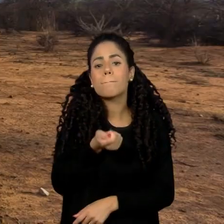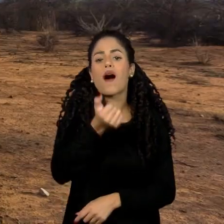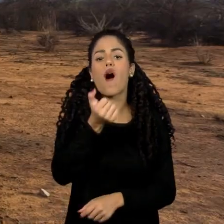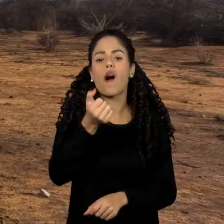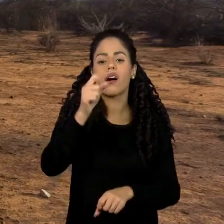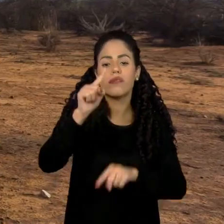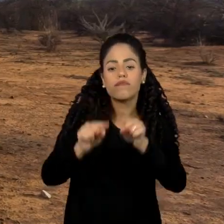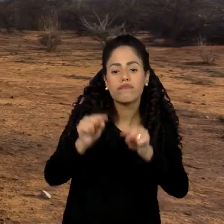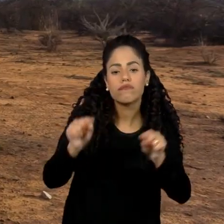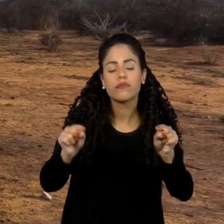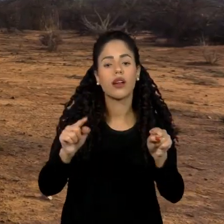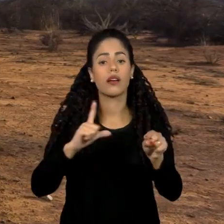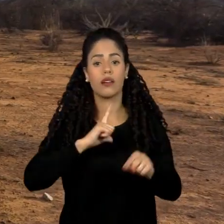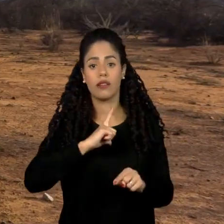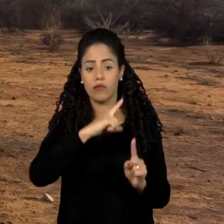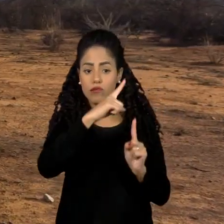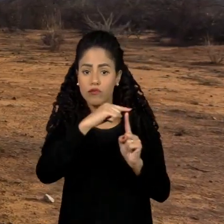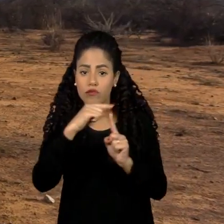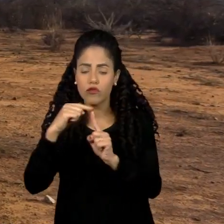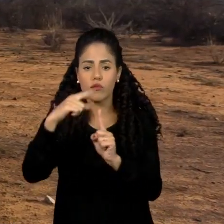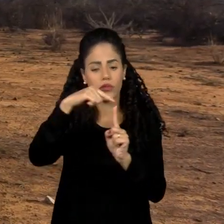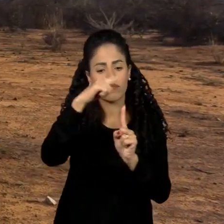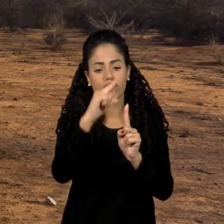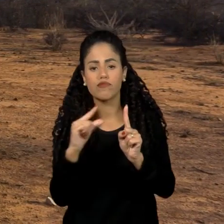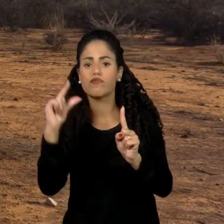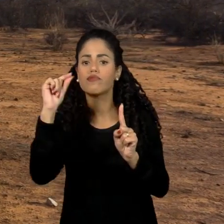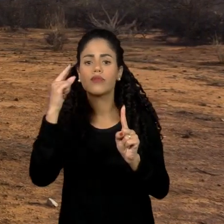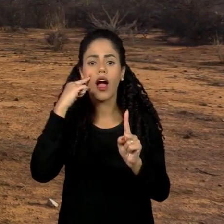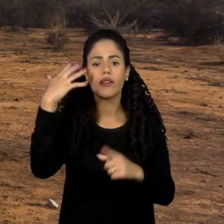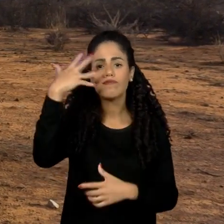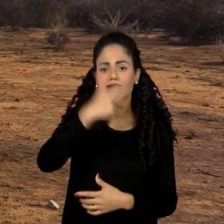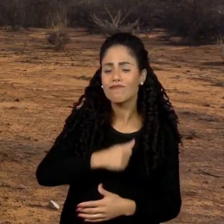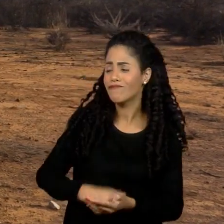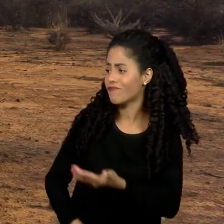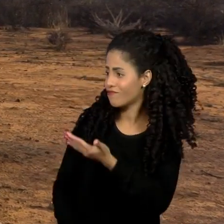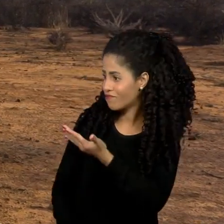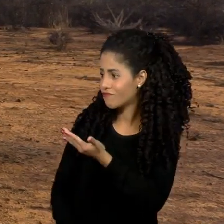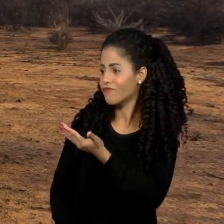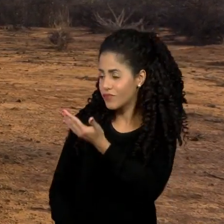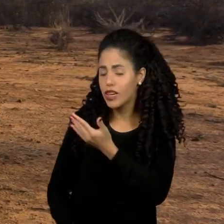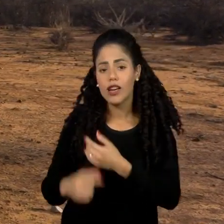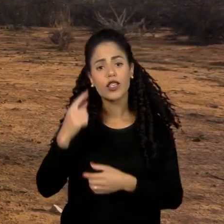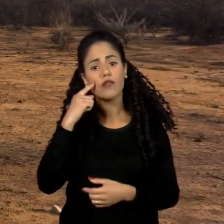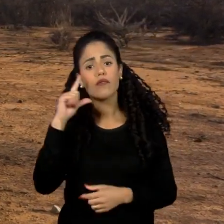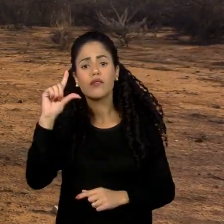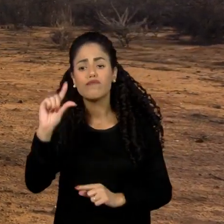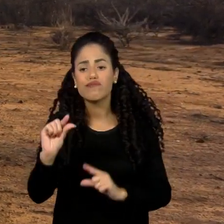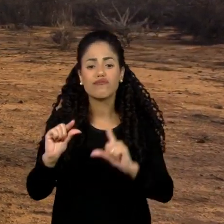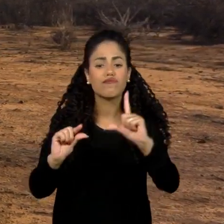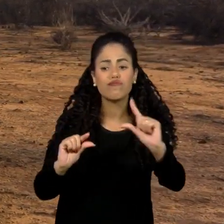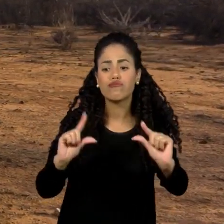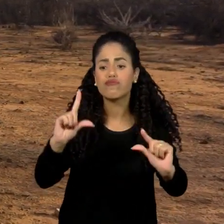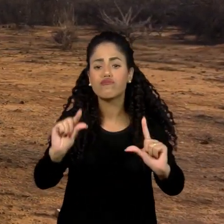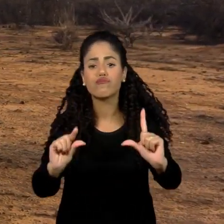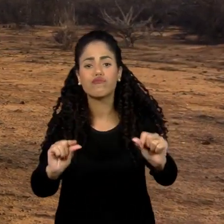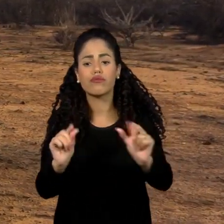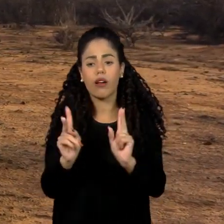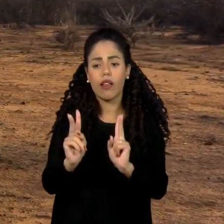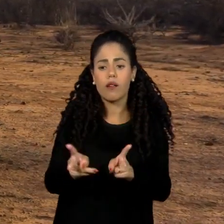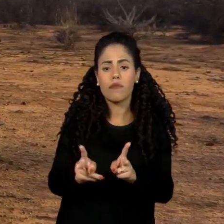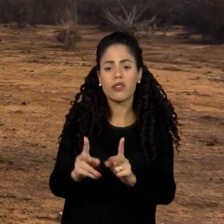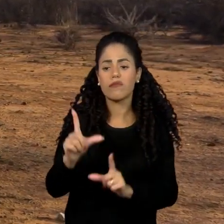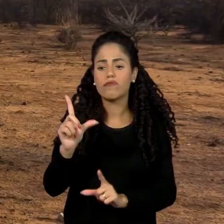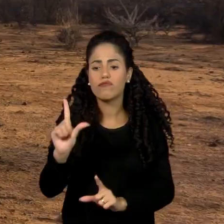nos tipos de espécies que existem, na composição da paisagem. Então as paisagens vão ficar mais homogêneas, as mesmas espécies